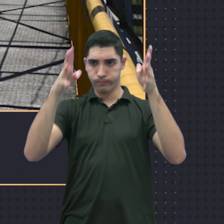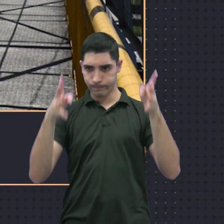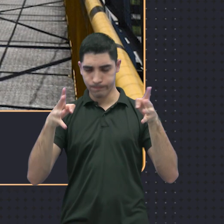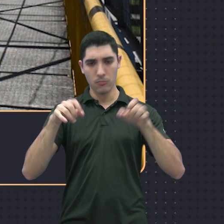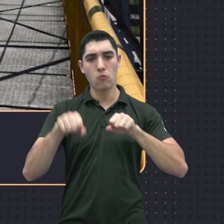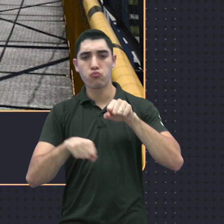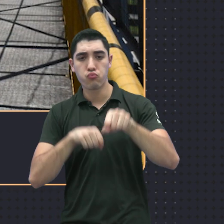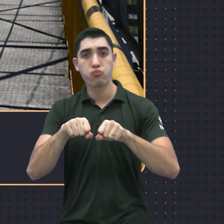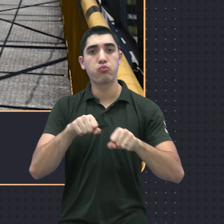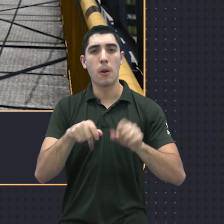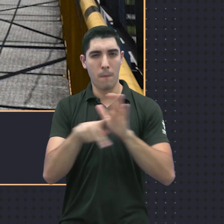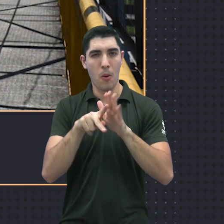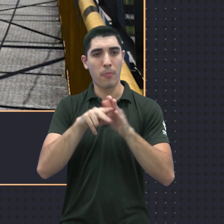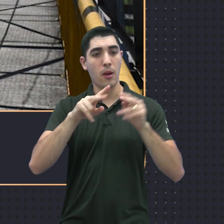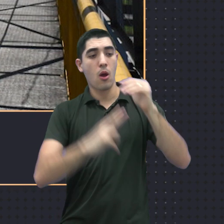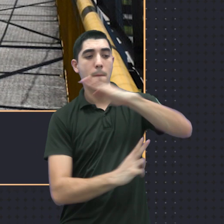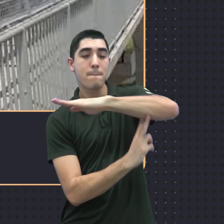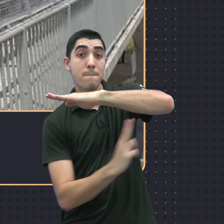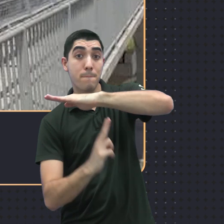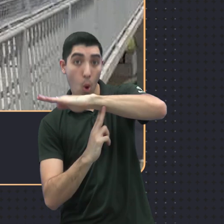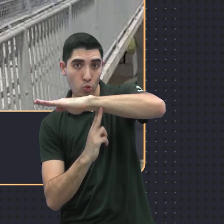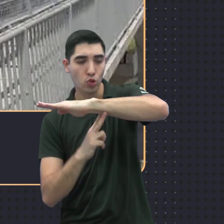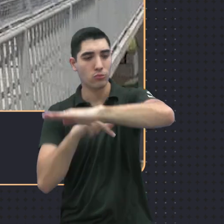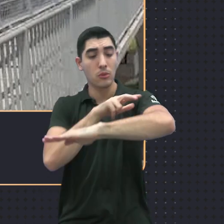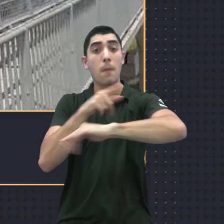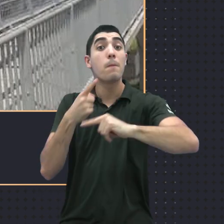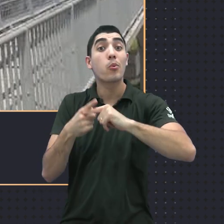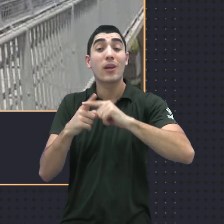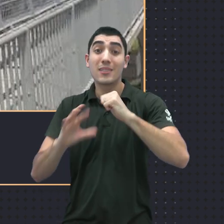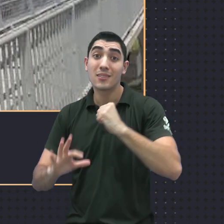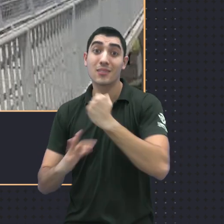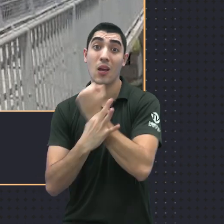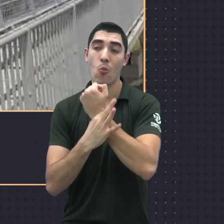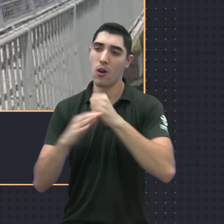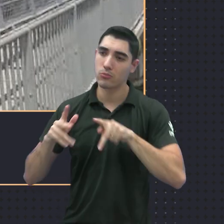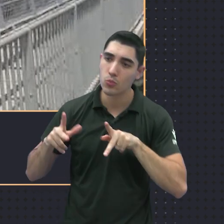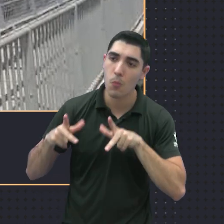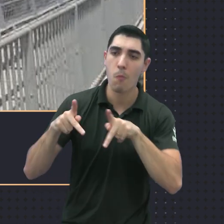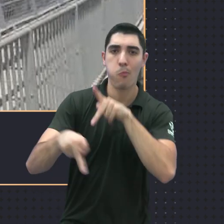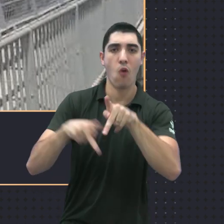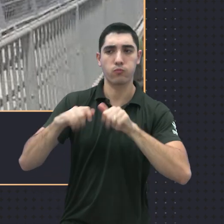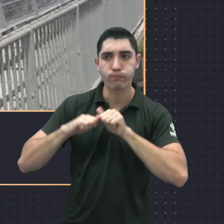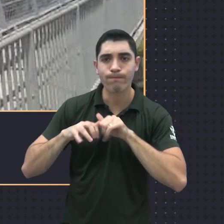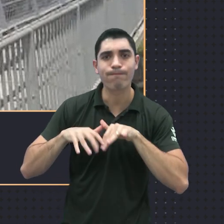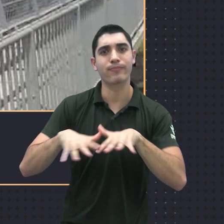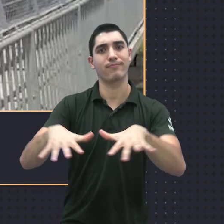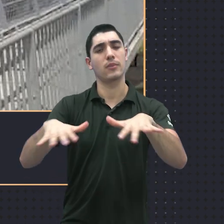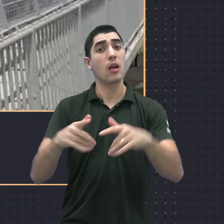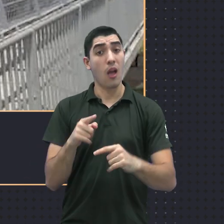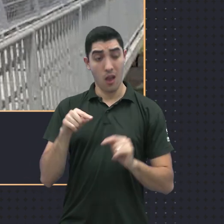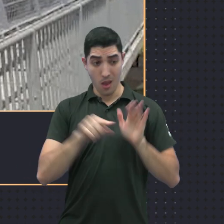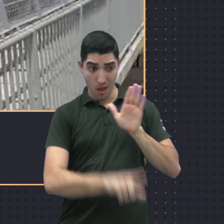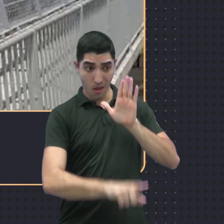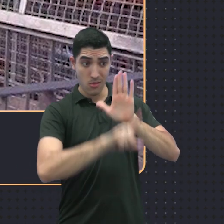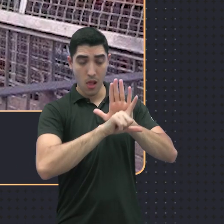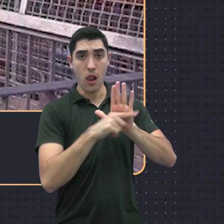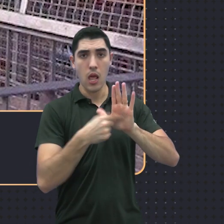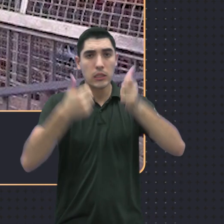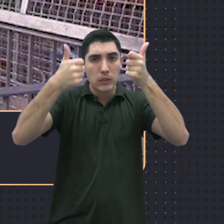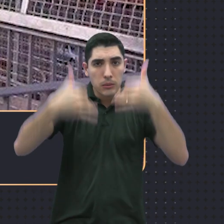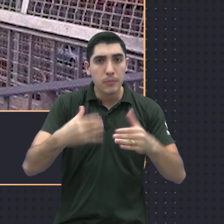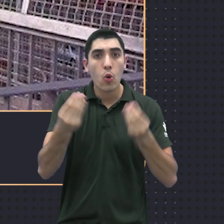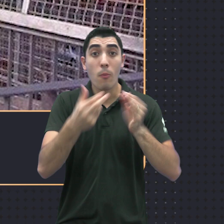passarelas, pontes e viadutos da cidade. Com foco na segurança da população, a nova lei regulamenta como as estruturas